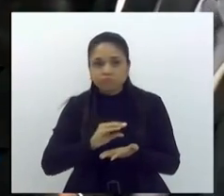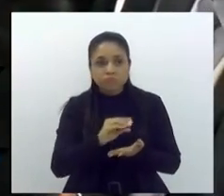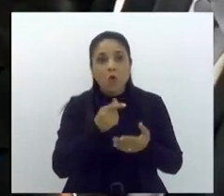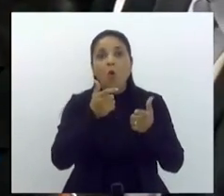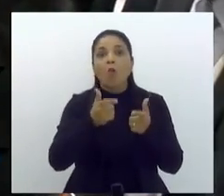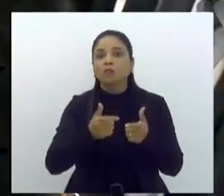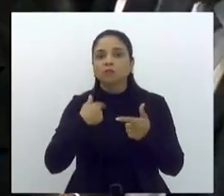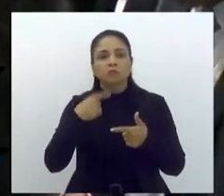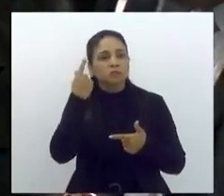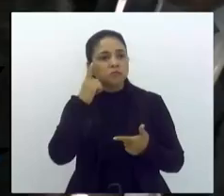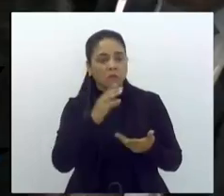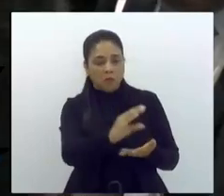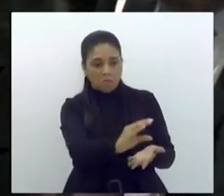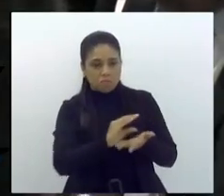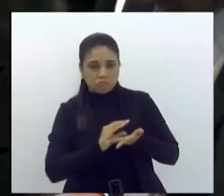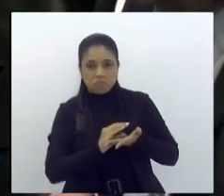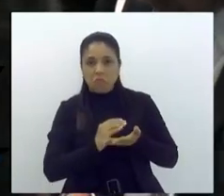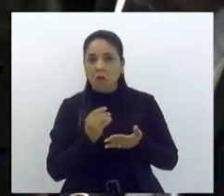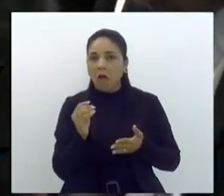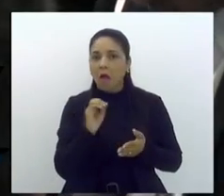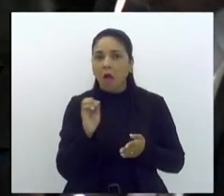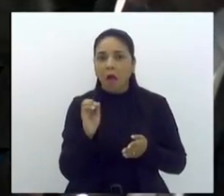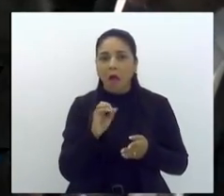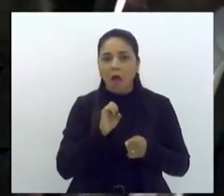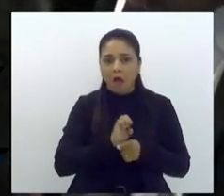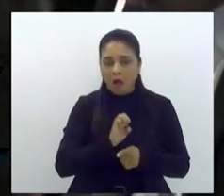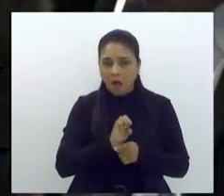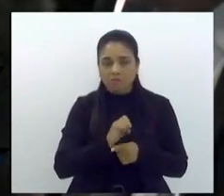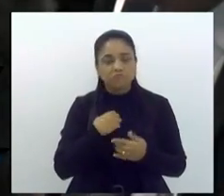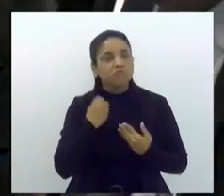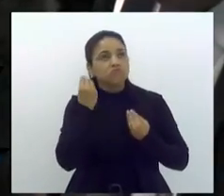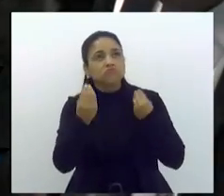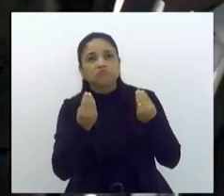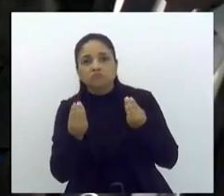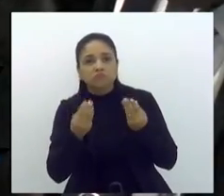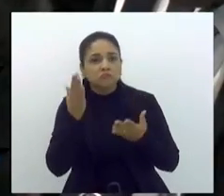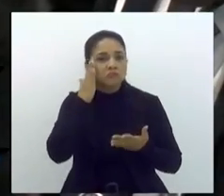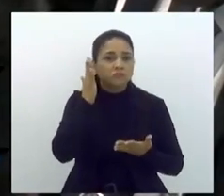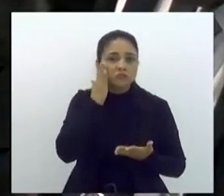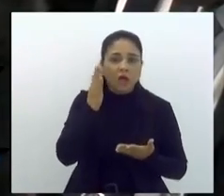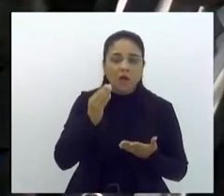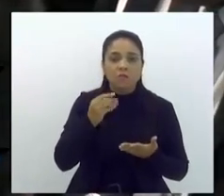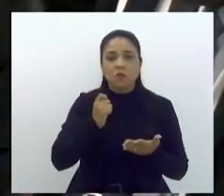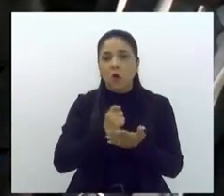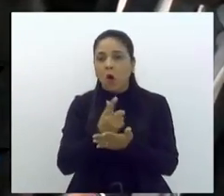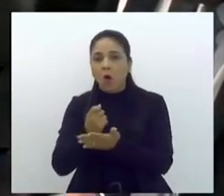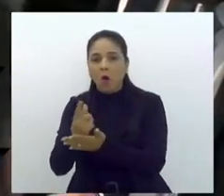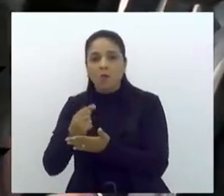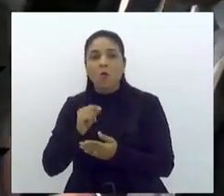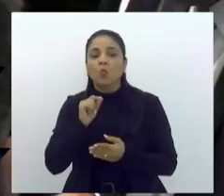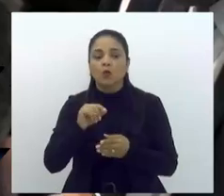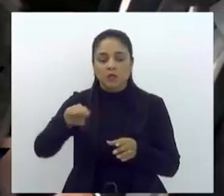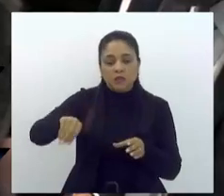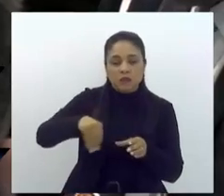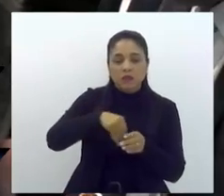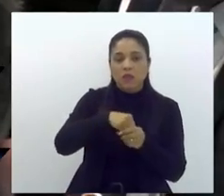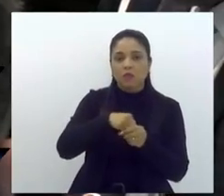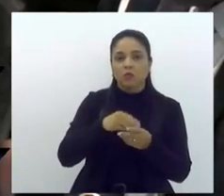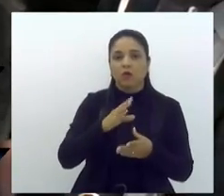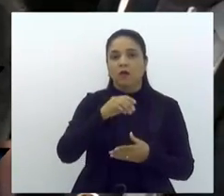não arrecada nada com isso ninguém sabe como é feito a compra o que que entra dentro dessas cantinas que valores são praticados